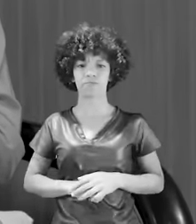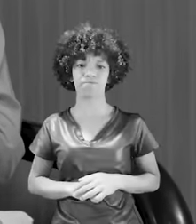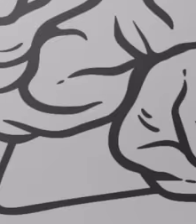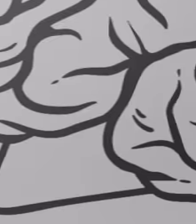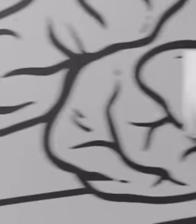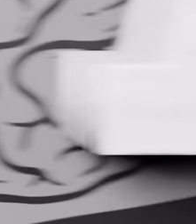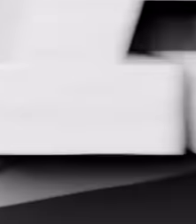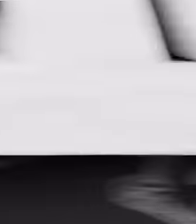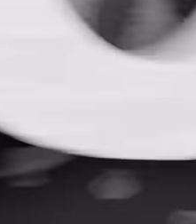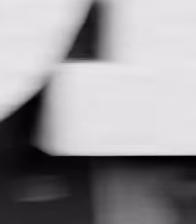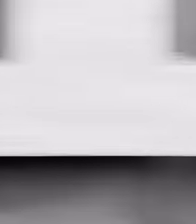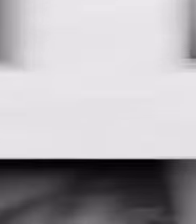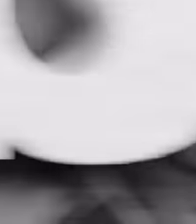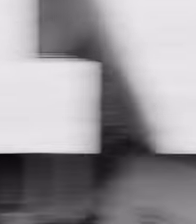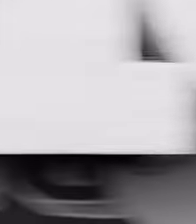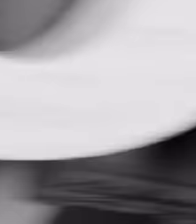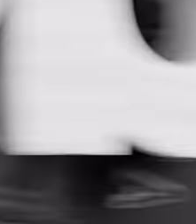difícil para a gente ir